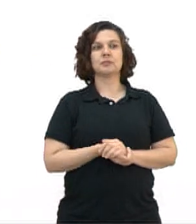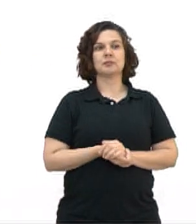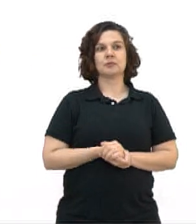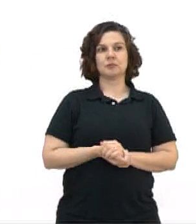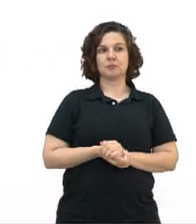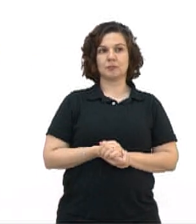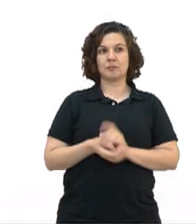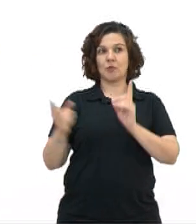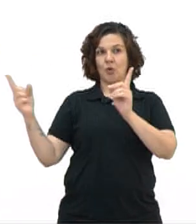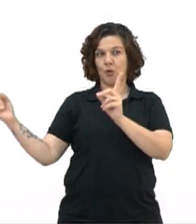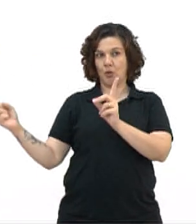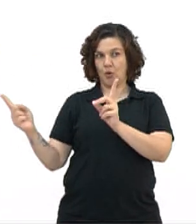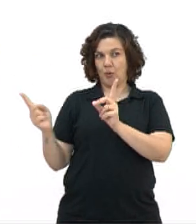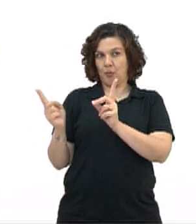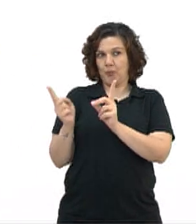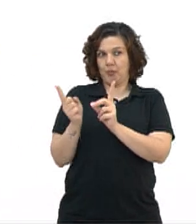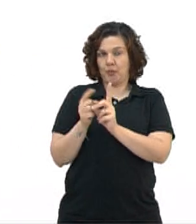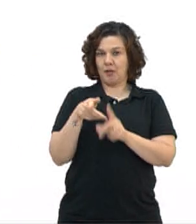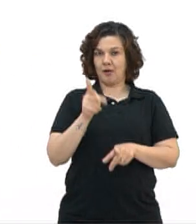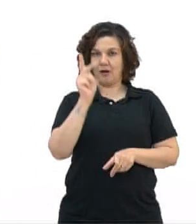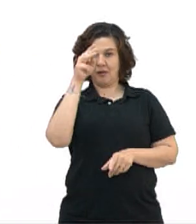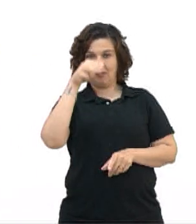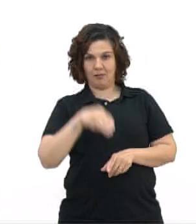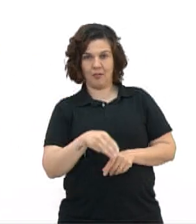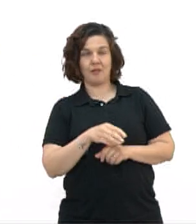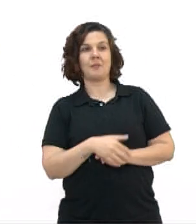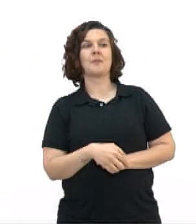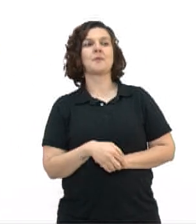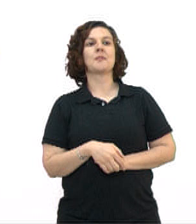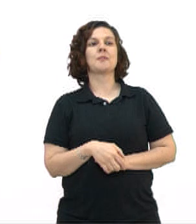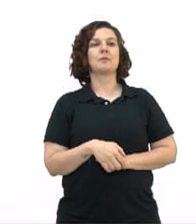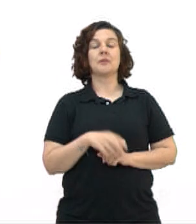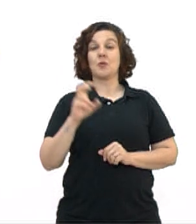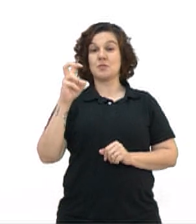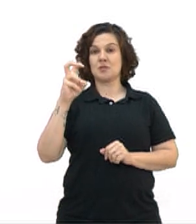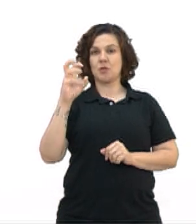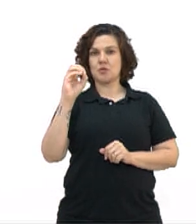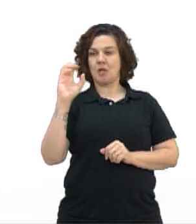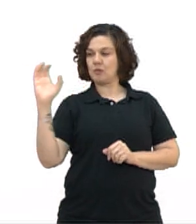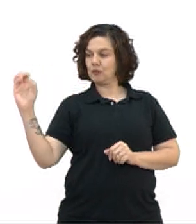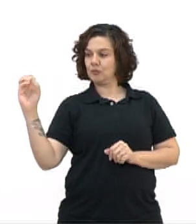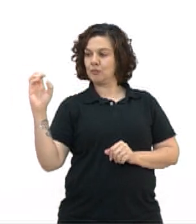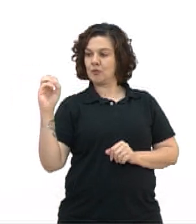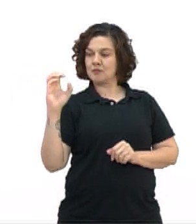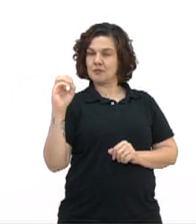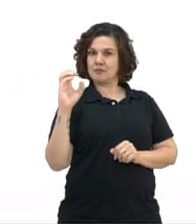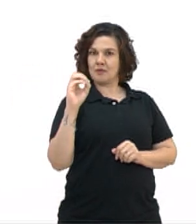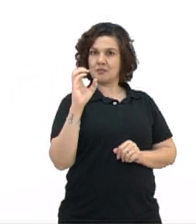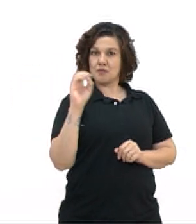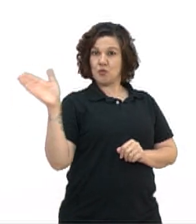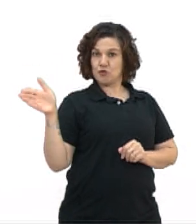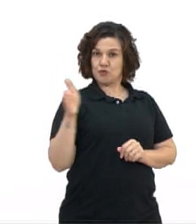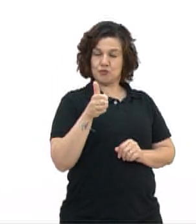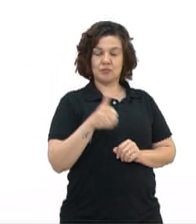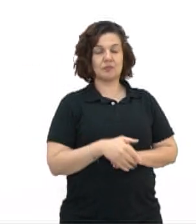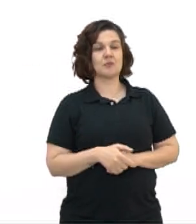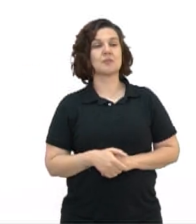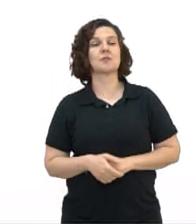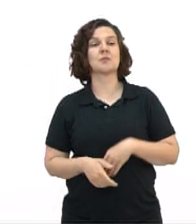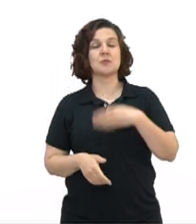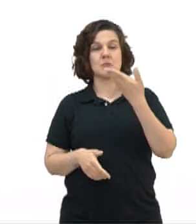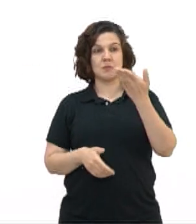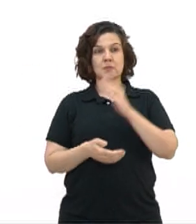simplesmente transformar centímetros em quilômetros, eliminando 5 zeros. E aí nós temos